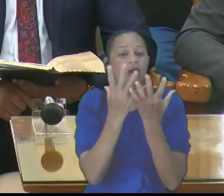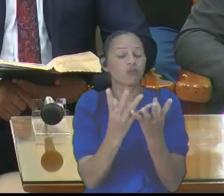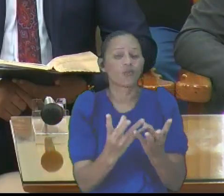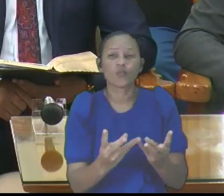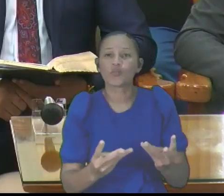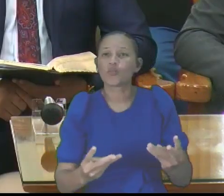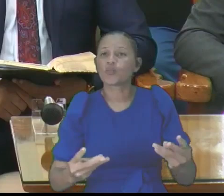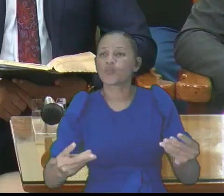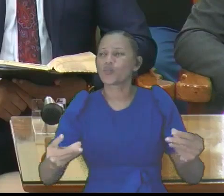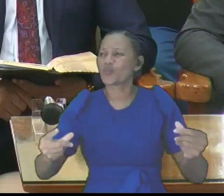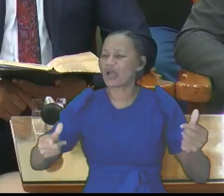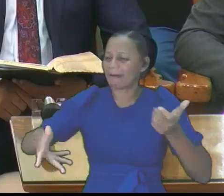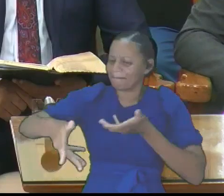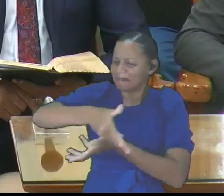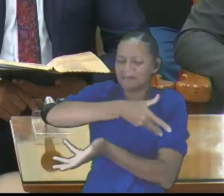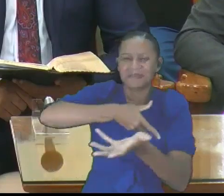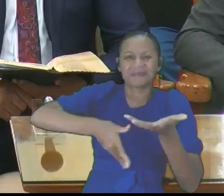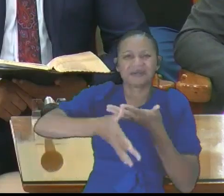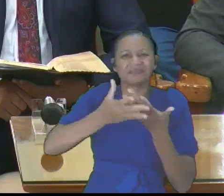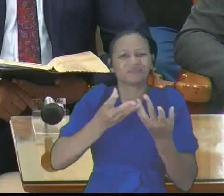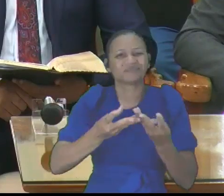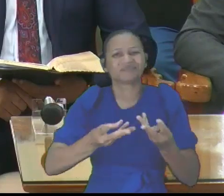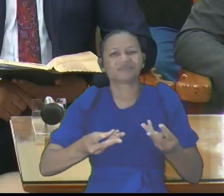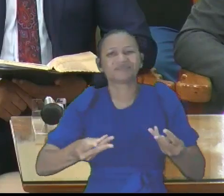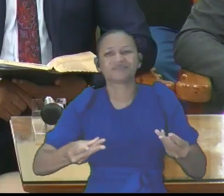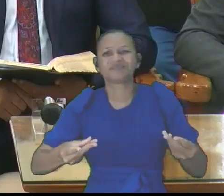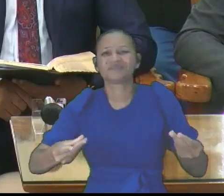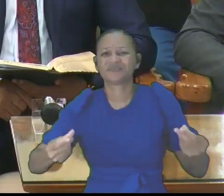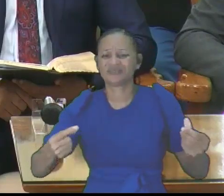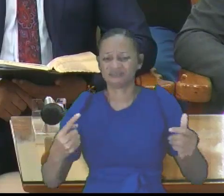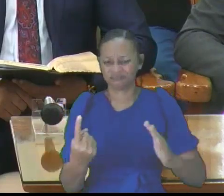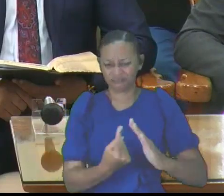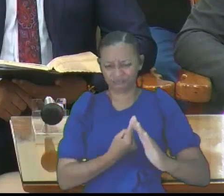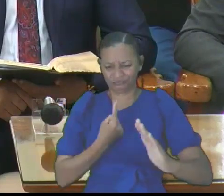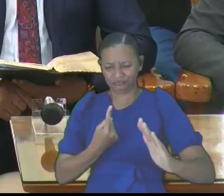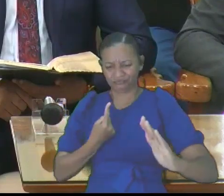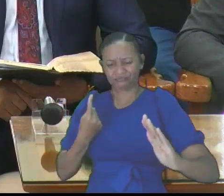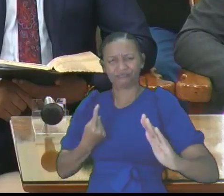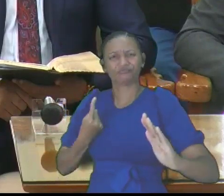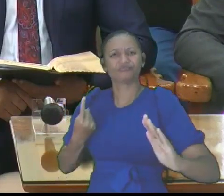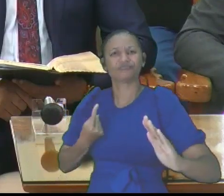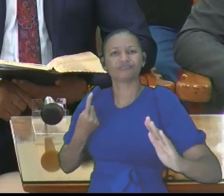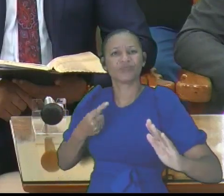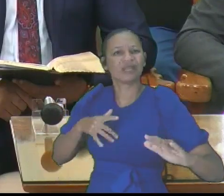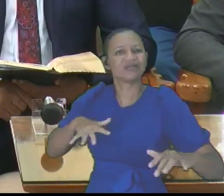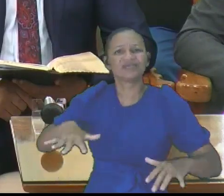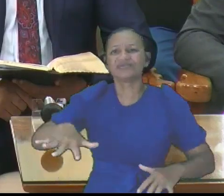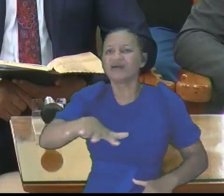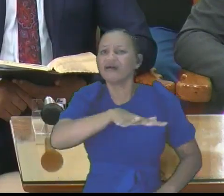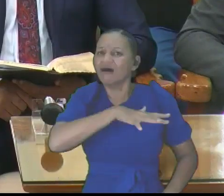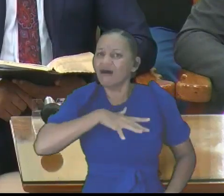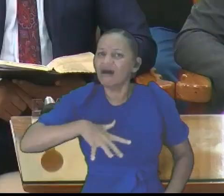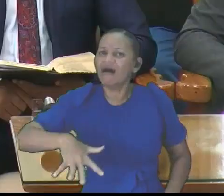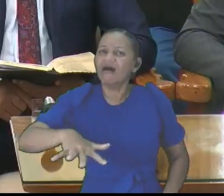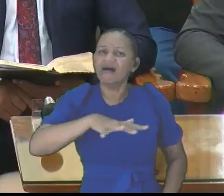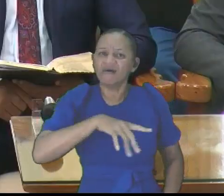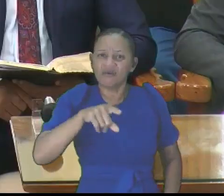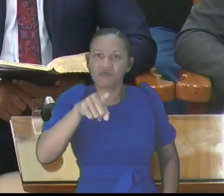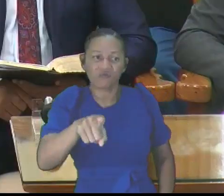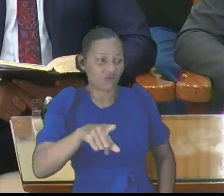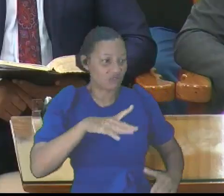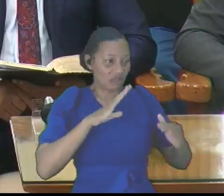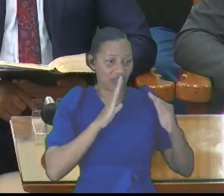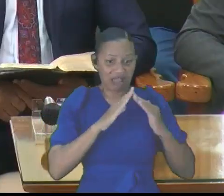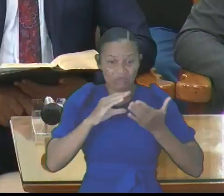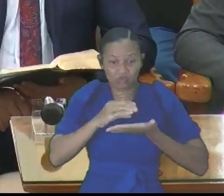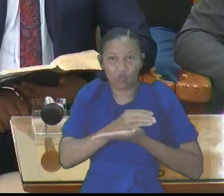mundo, não é da igreja somente. O isolamento hoje não é geral. Você mora